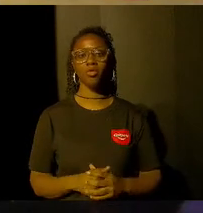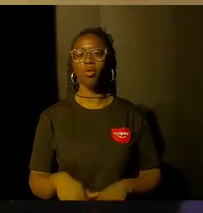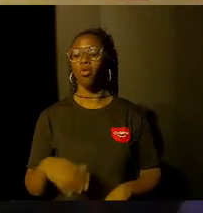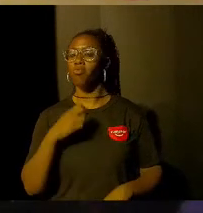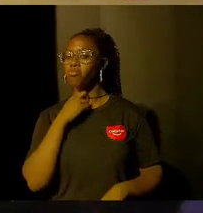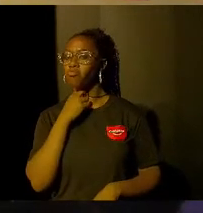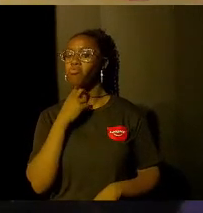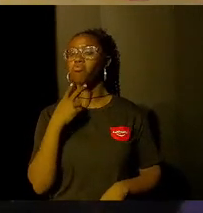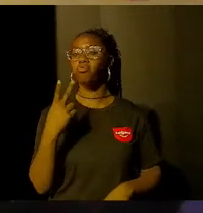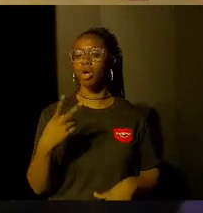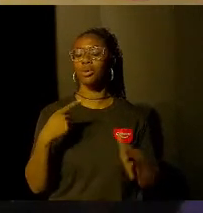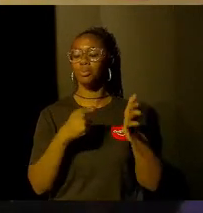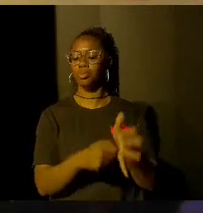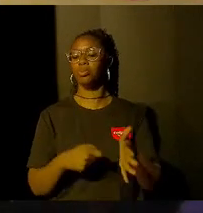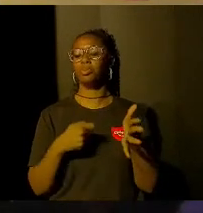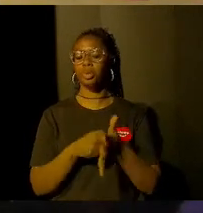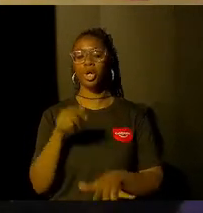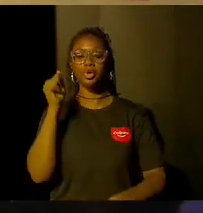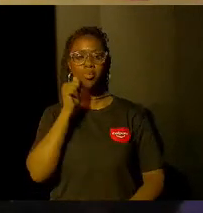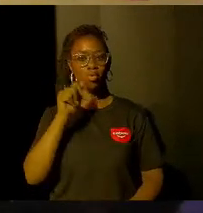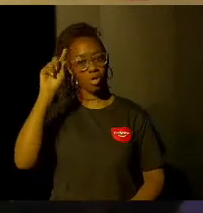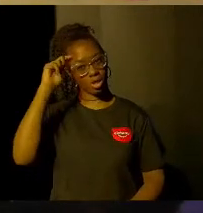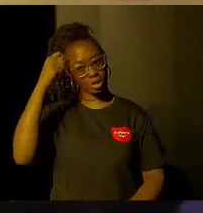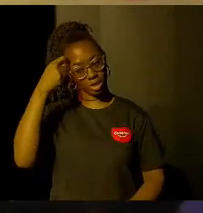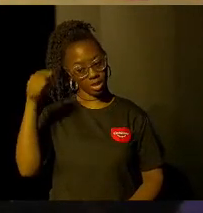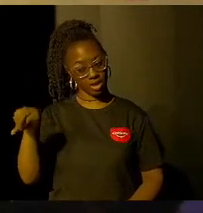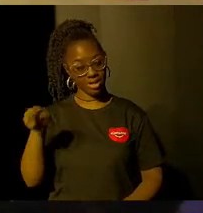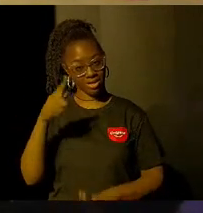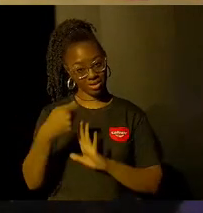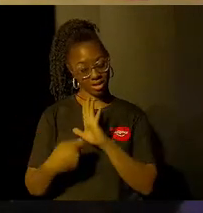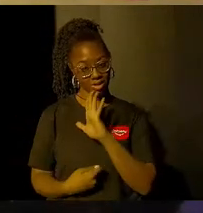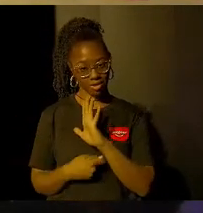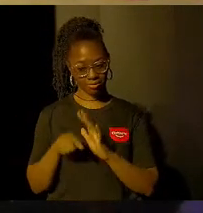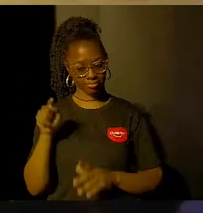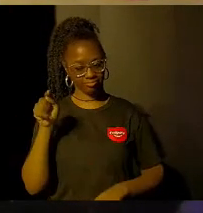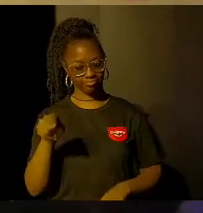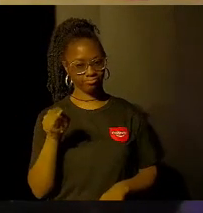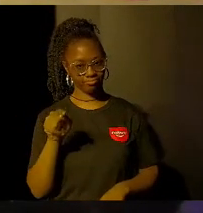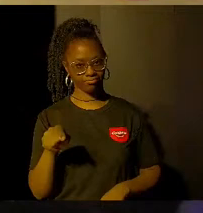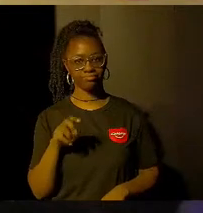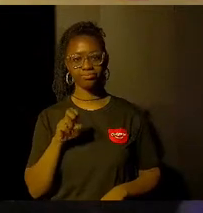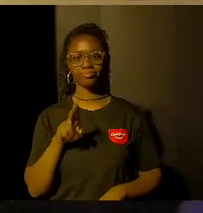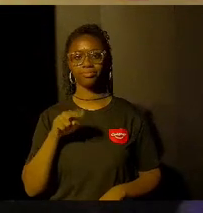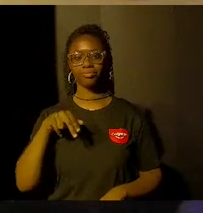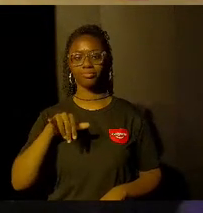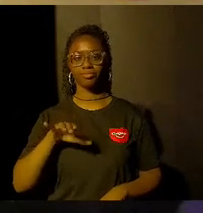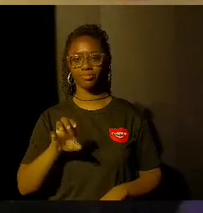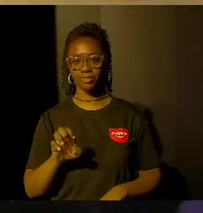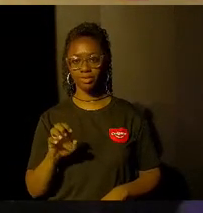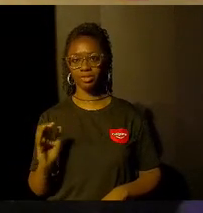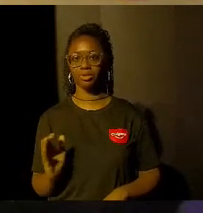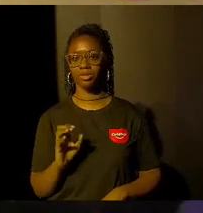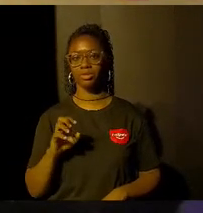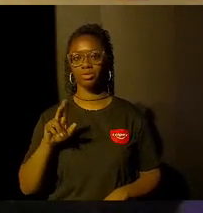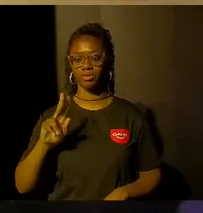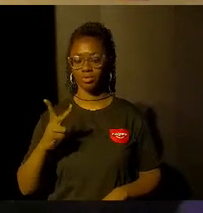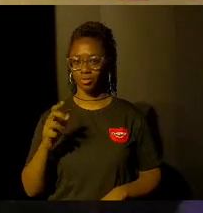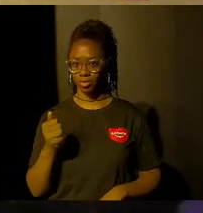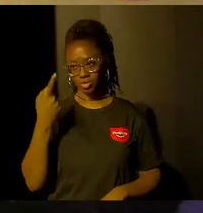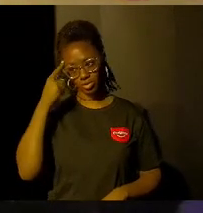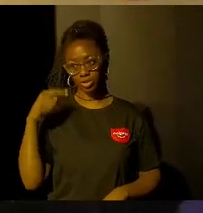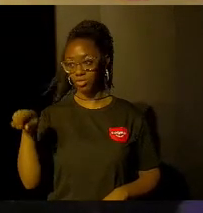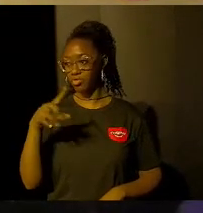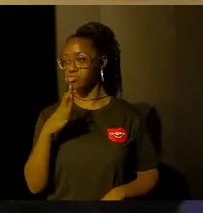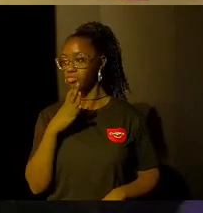mulheres negras e um dos textos ali é da Eunice Cunha não sei se você já ouviram falar dessa